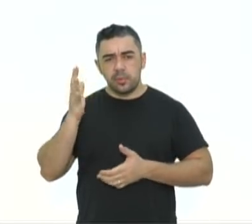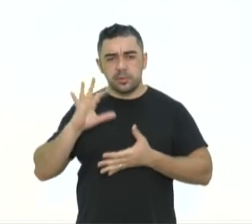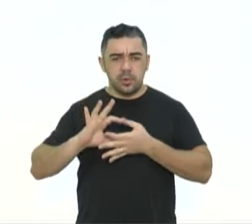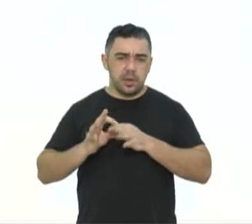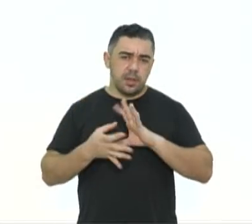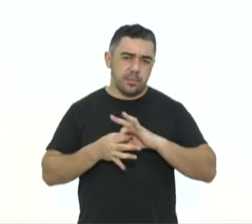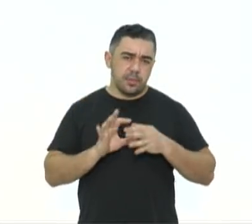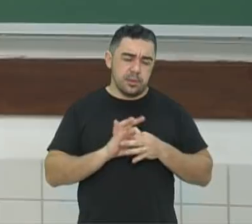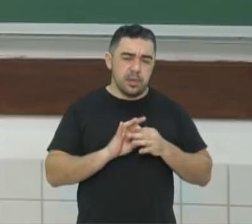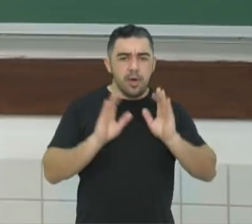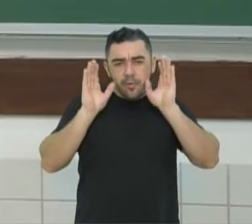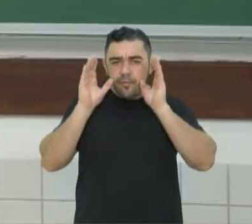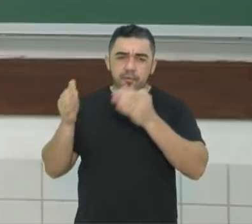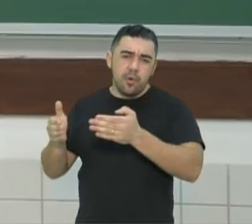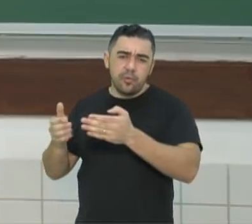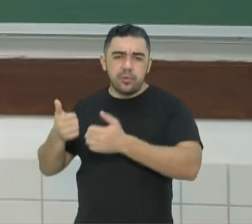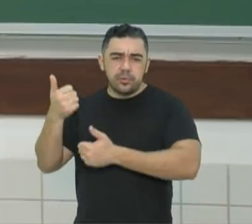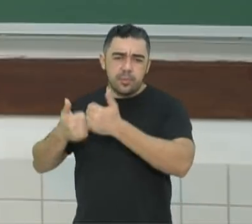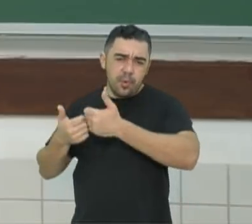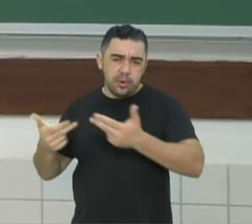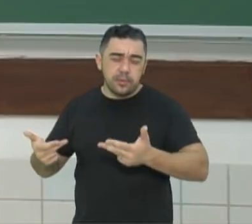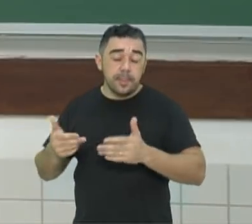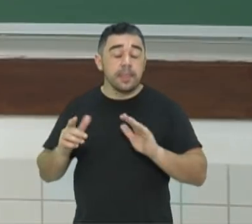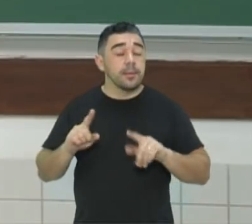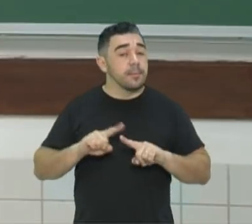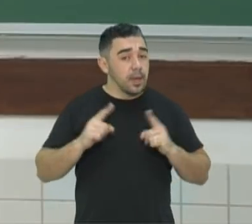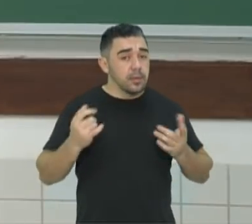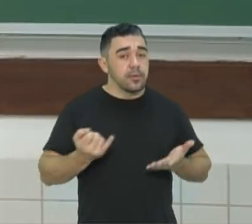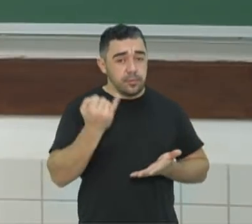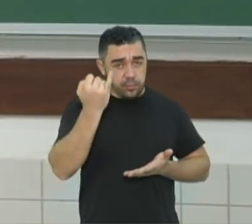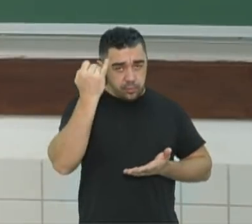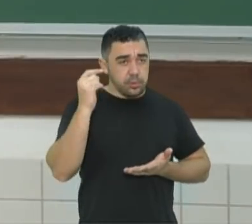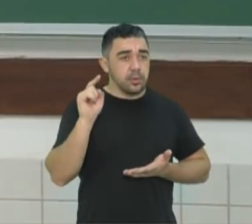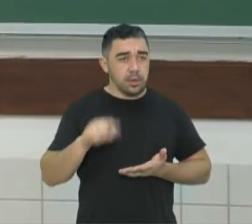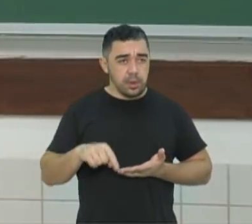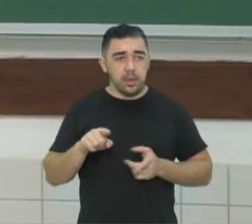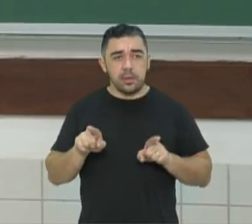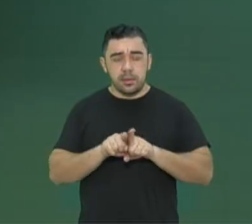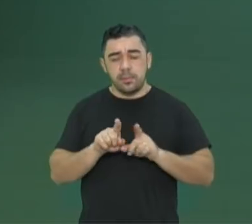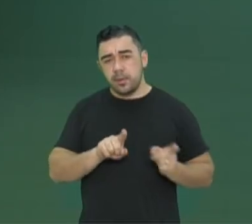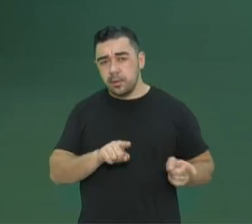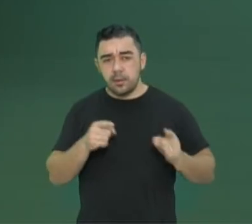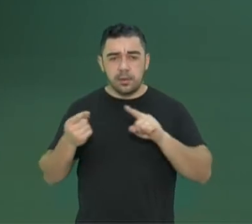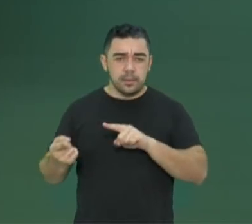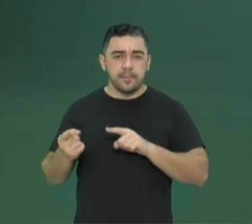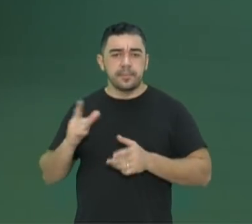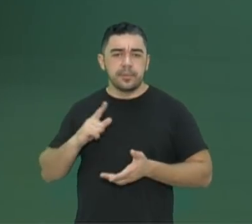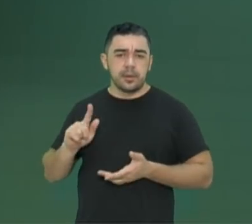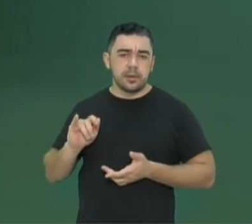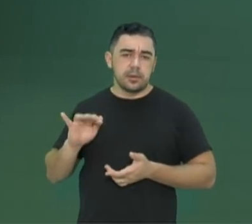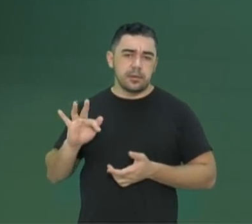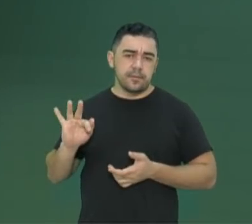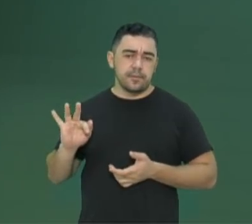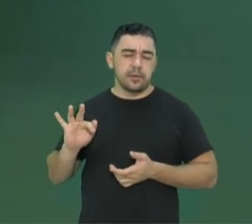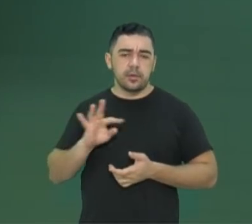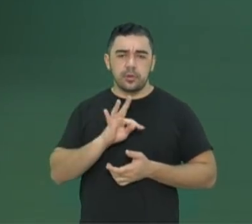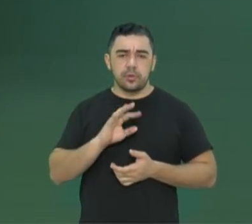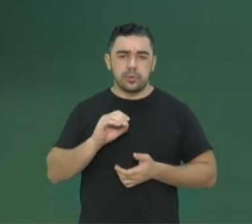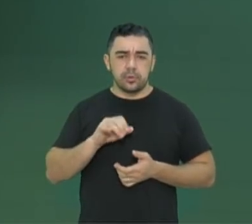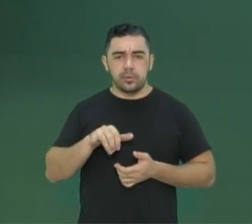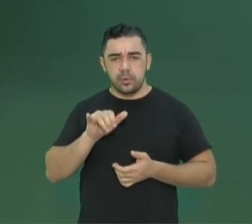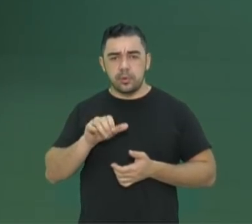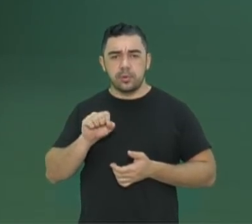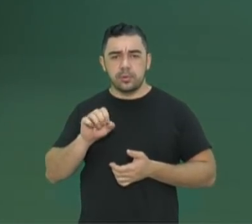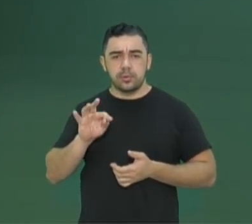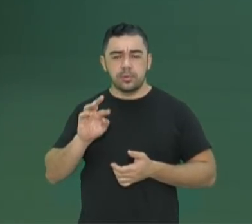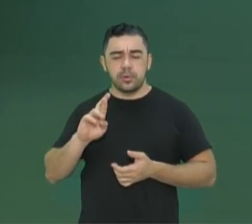tirou-se um pouco o foco desse filme, mas ele foi muito importante. Inclusive eu trouxe um GIF também do filme Toy Story para a gente ver